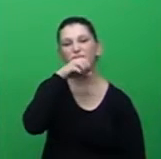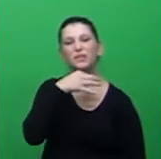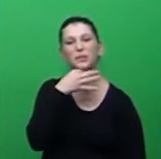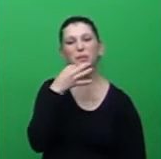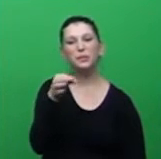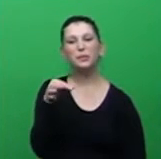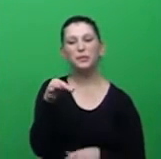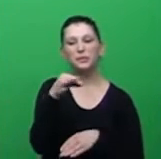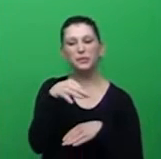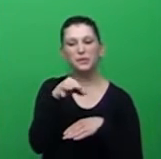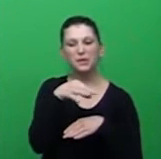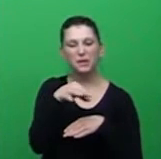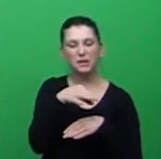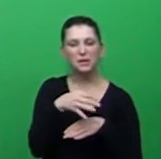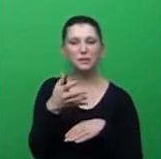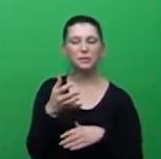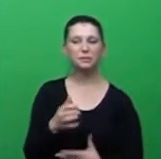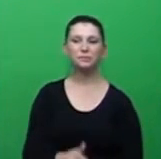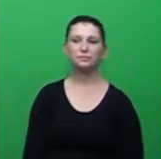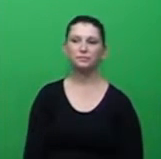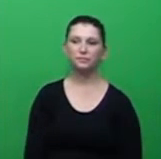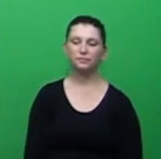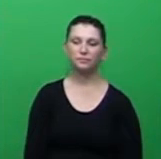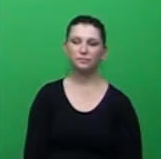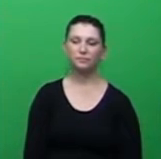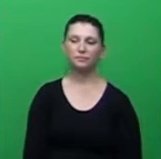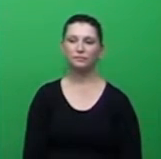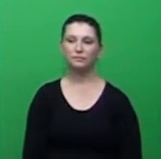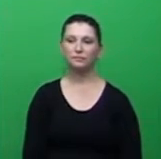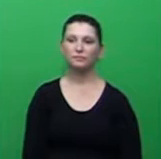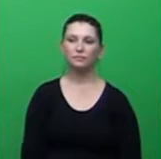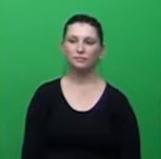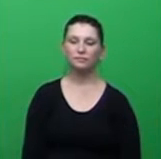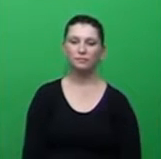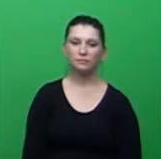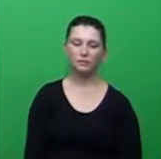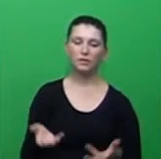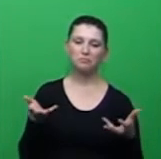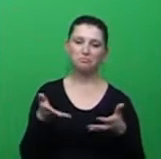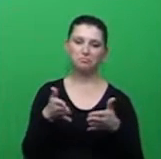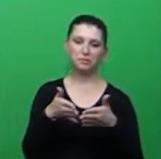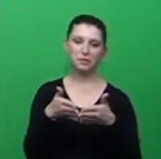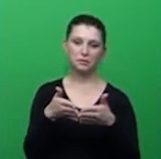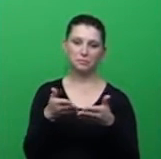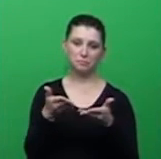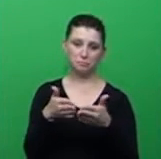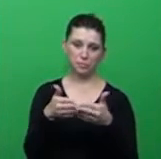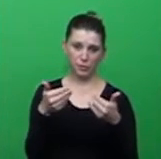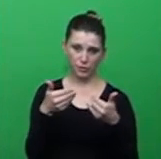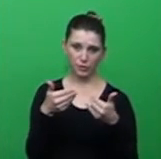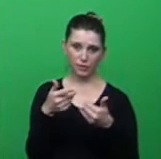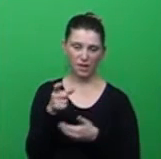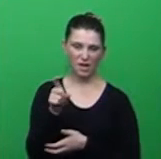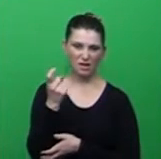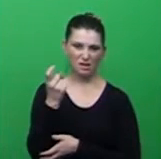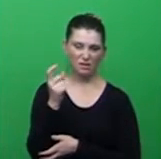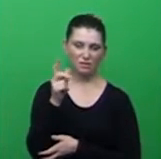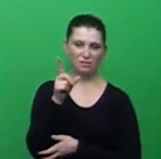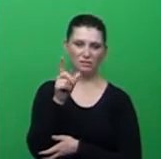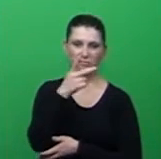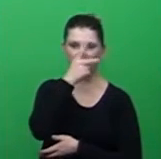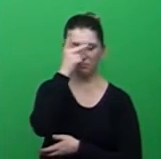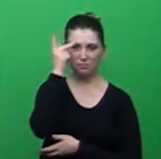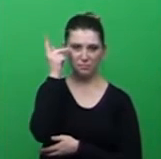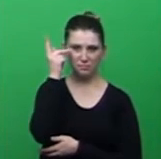né? A mosca. Eu levei o presidente, o ex-presidente da FANCRI, o Gelson